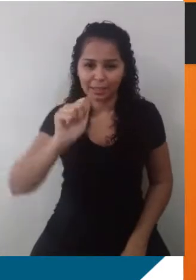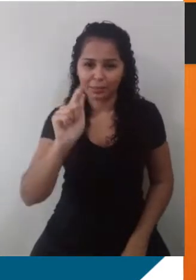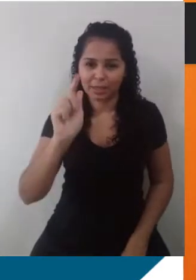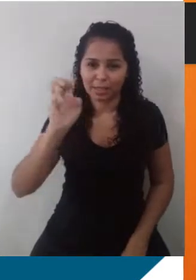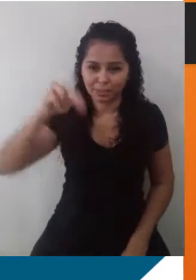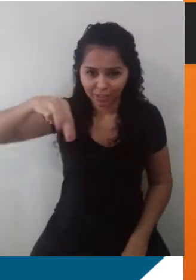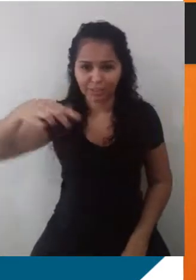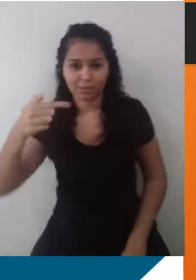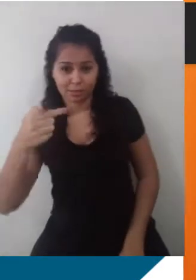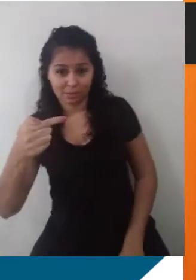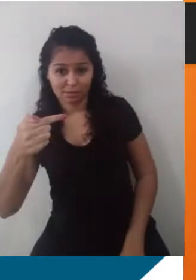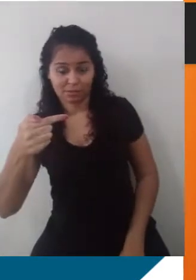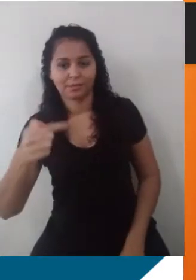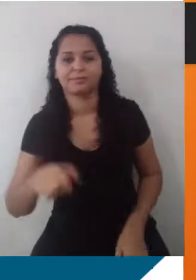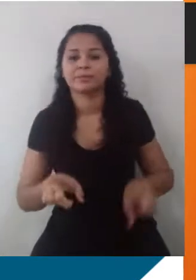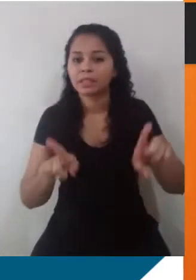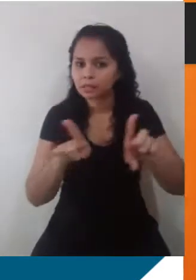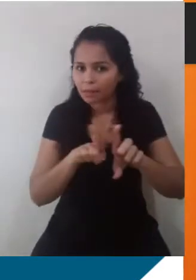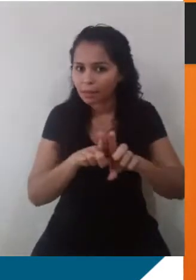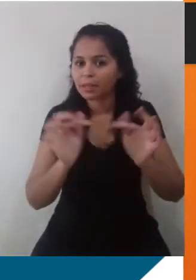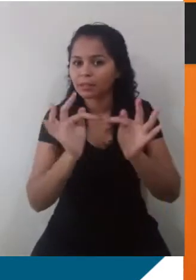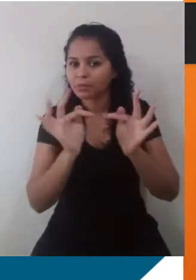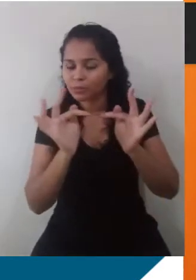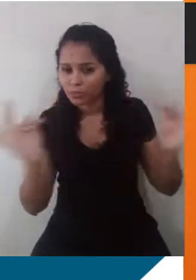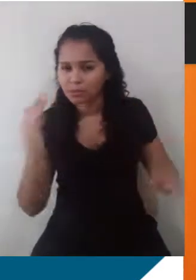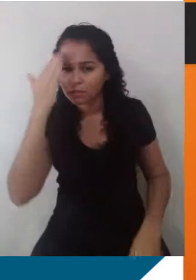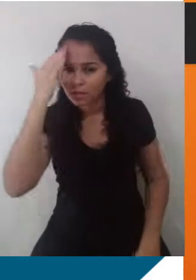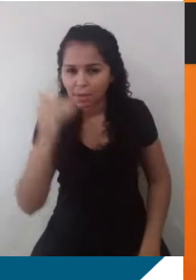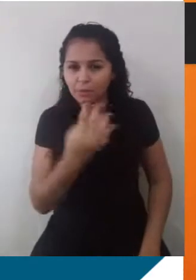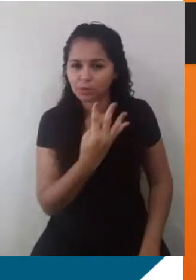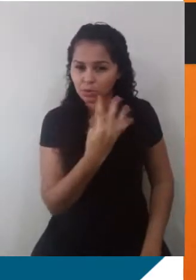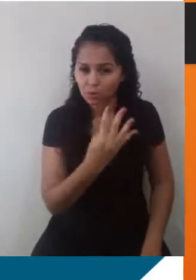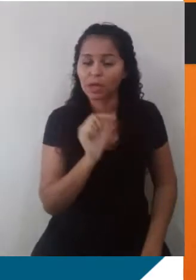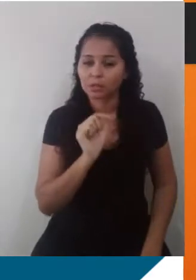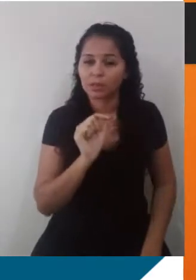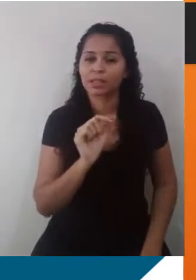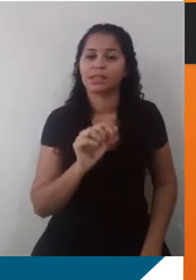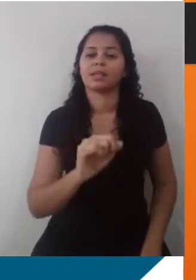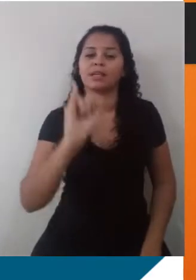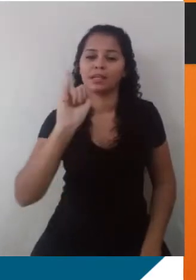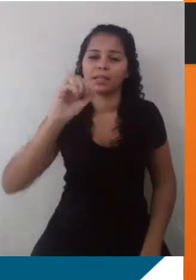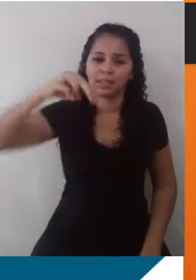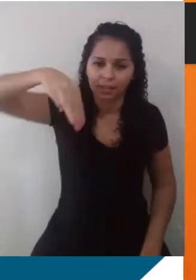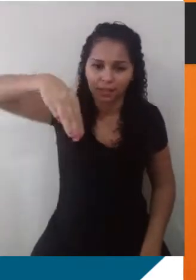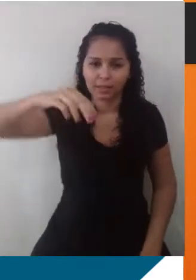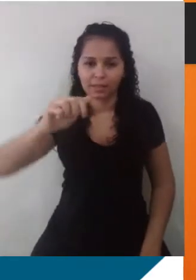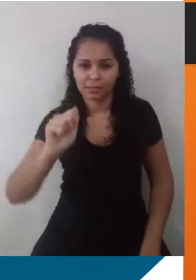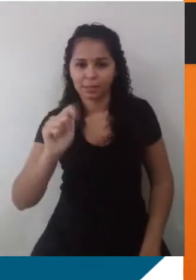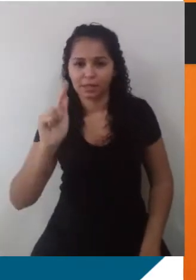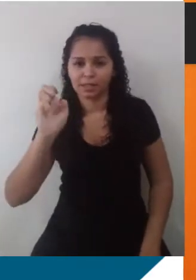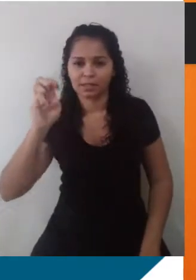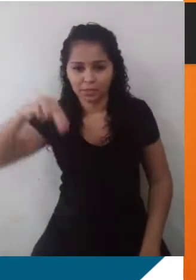dessa função. E também, por esta função, a imagem do 4 é 3. Então, nós dizemos que o 3 é a imagem do